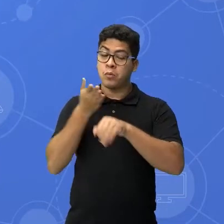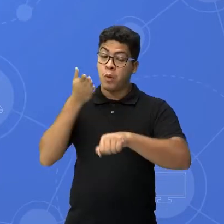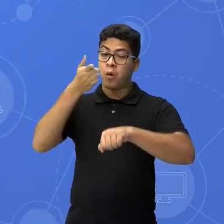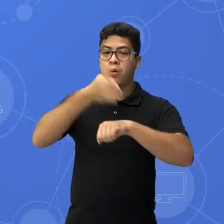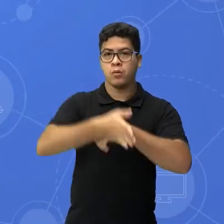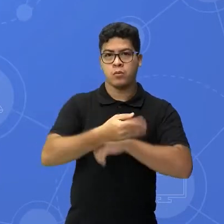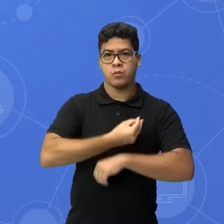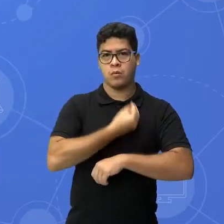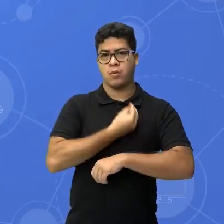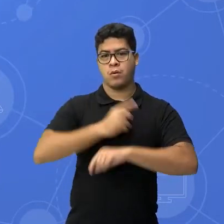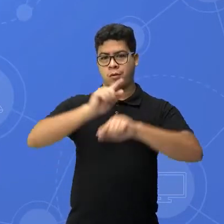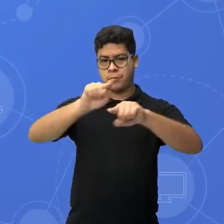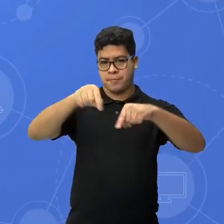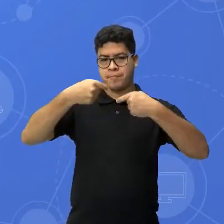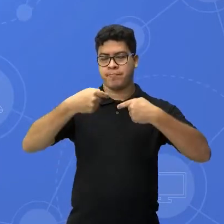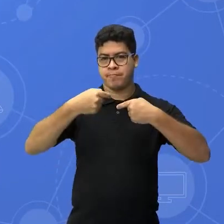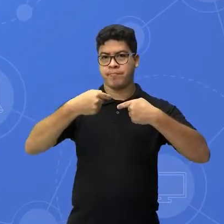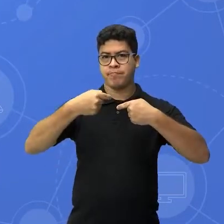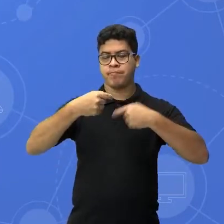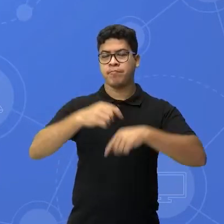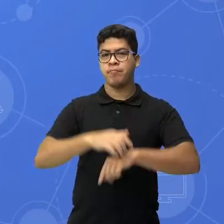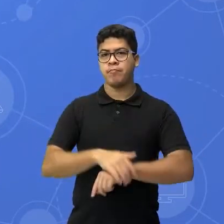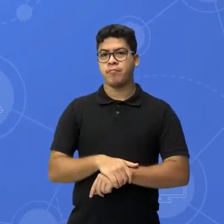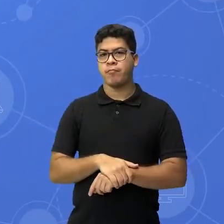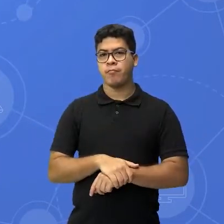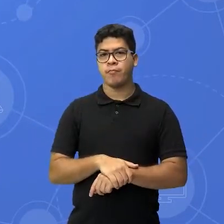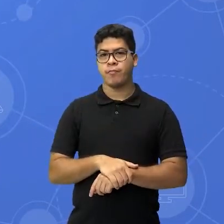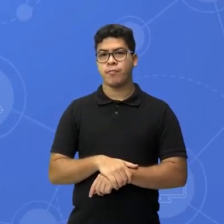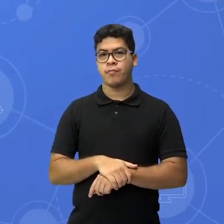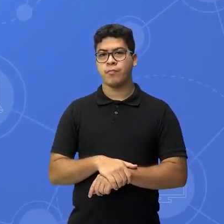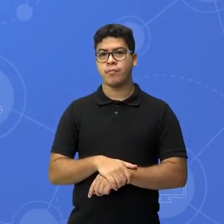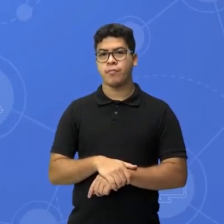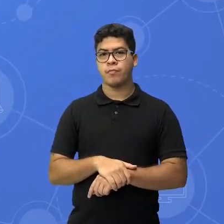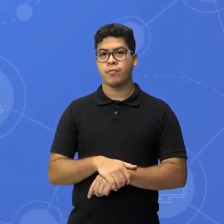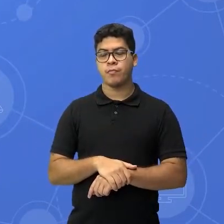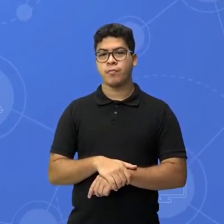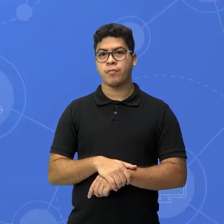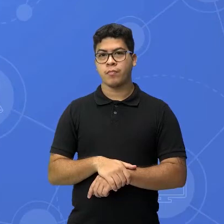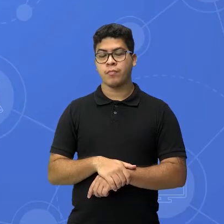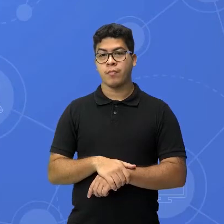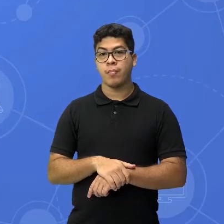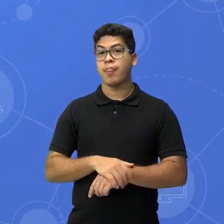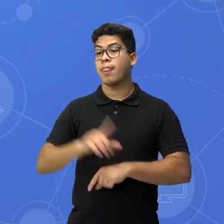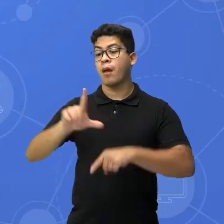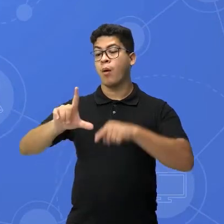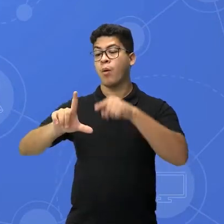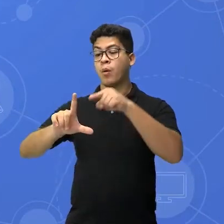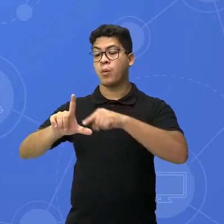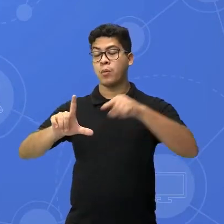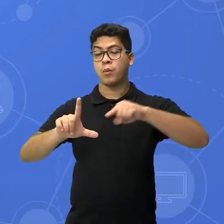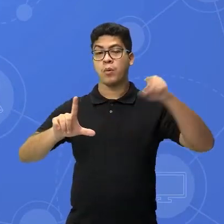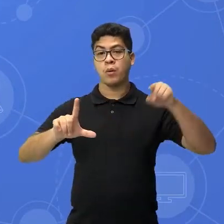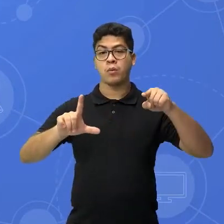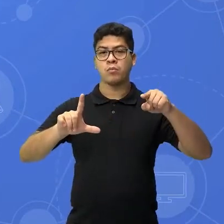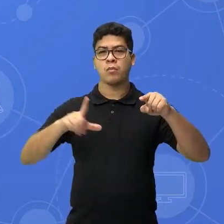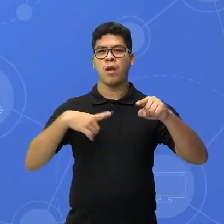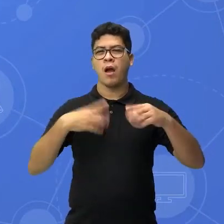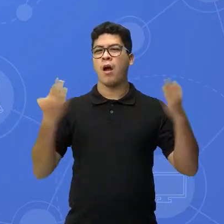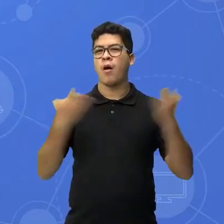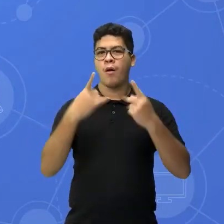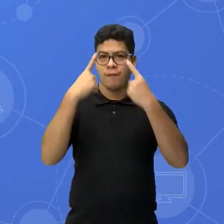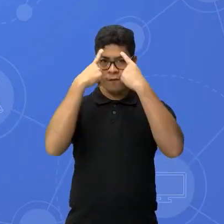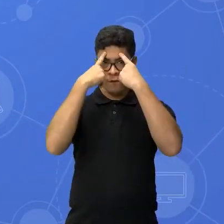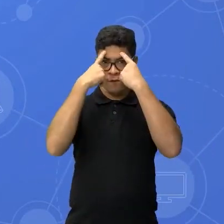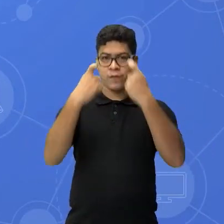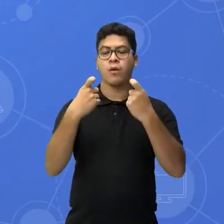a sua vida. Certo? Muito bem. Vamos lá? Então, a taxa de homicídio, falando da questão da violência entre os